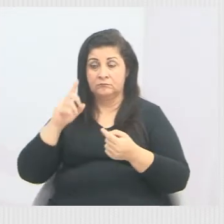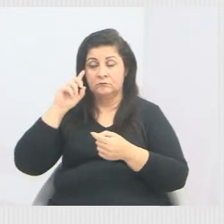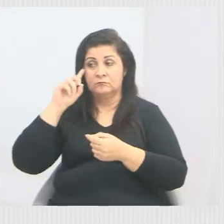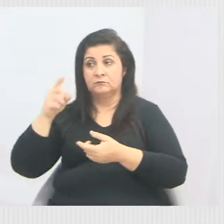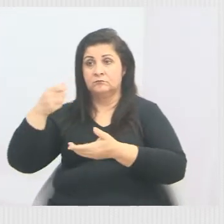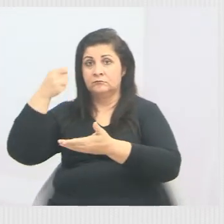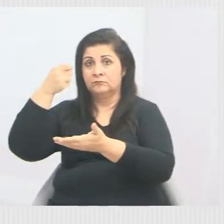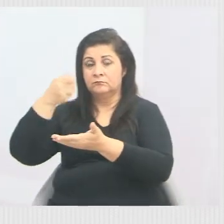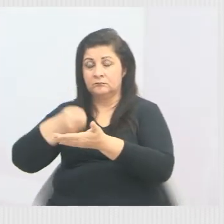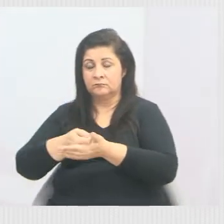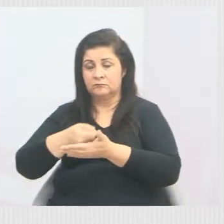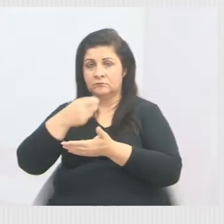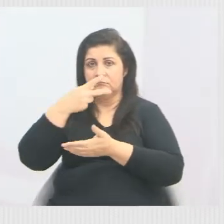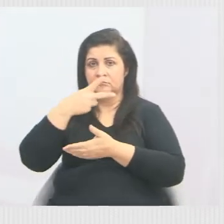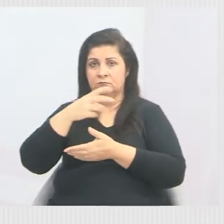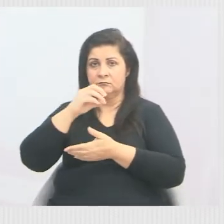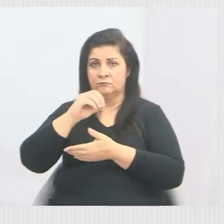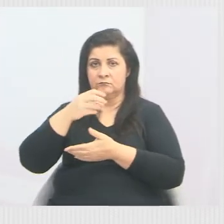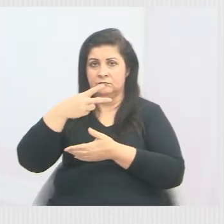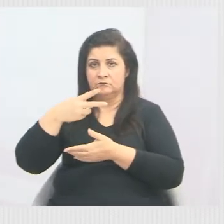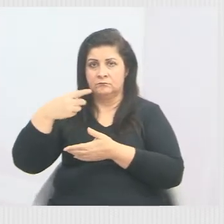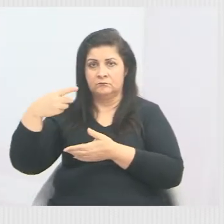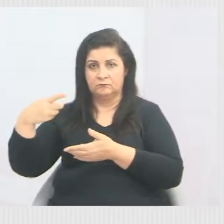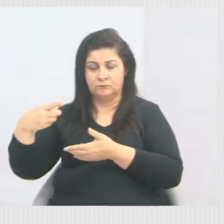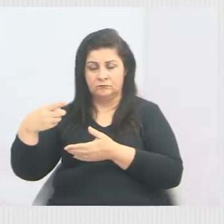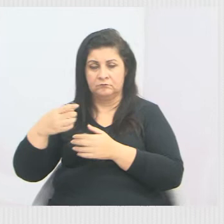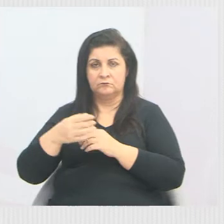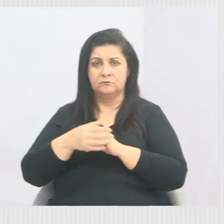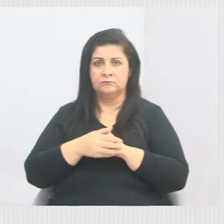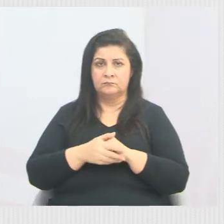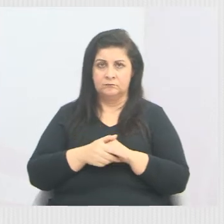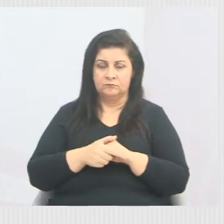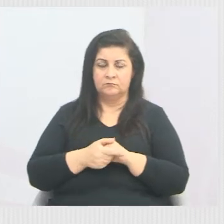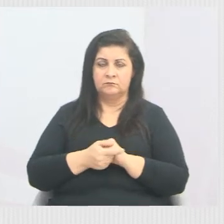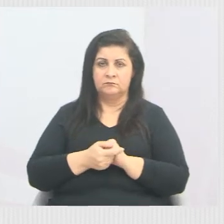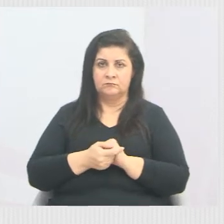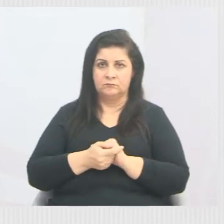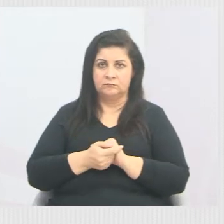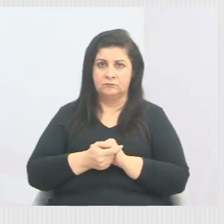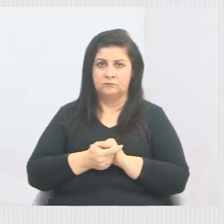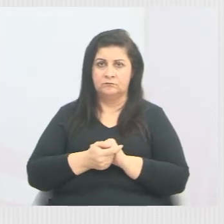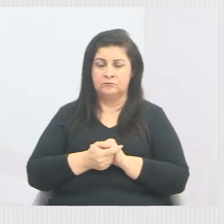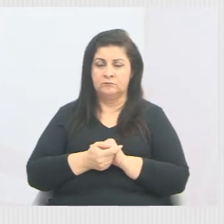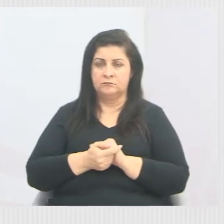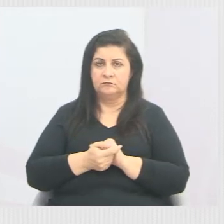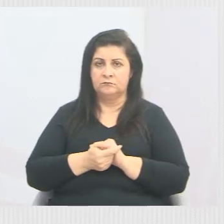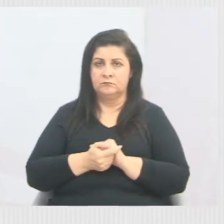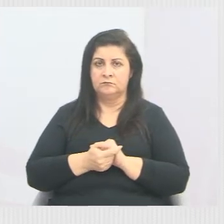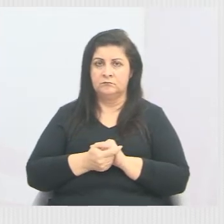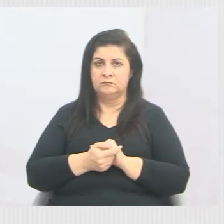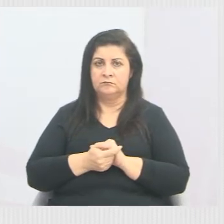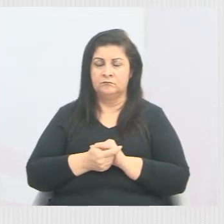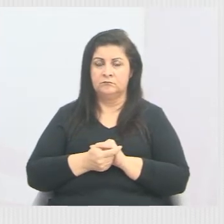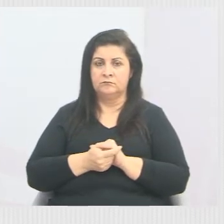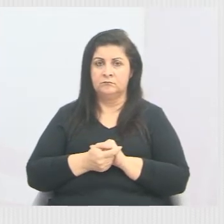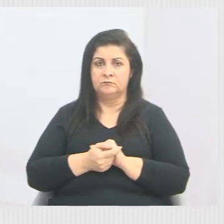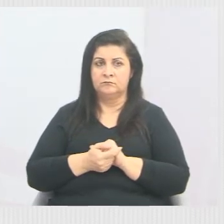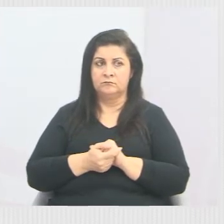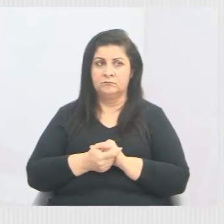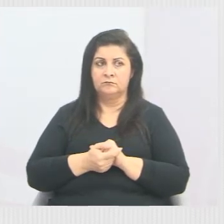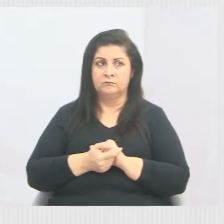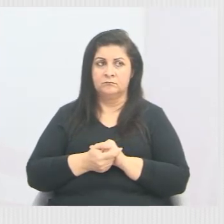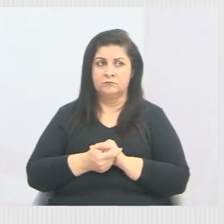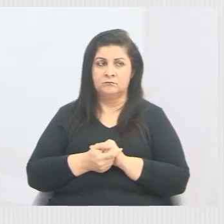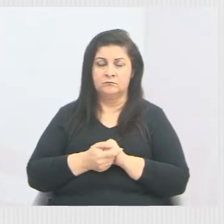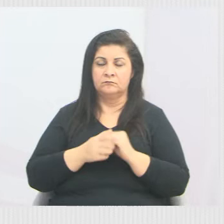2020 já tinha nota fiscal e já foi processado para pagamento com vencimento em 2021.